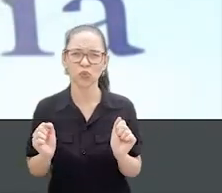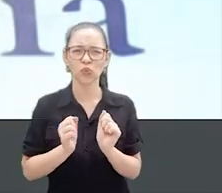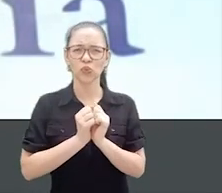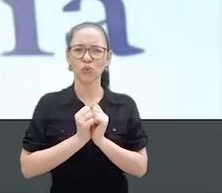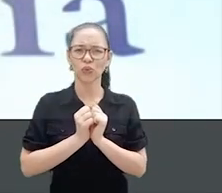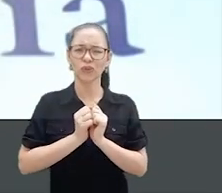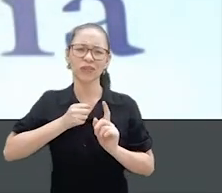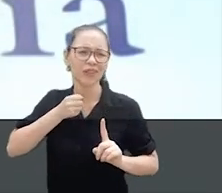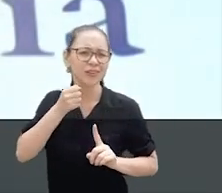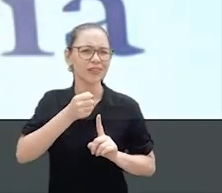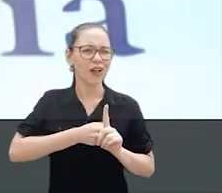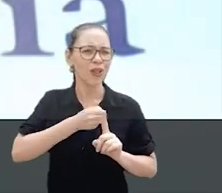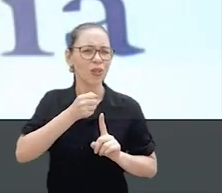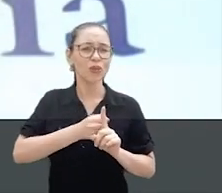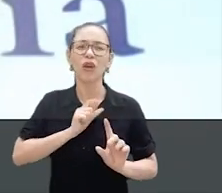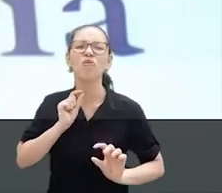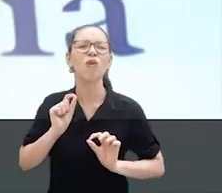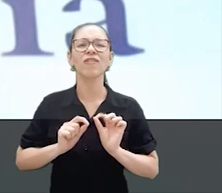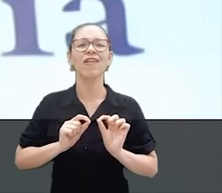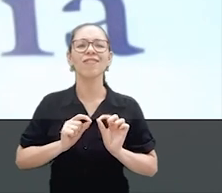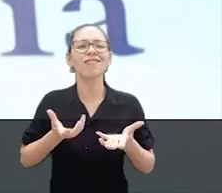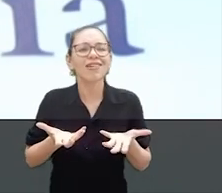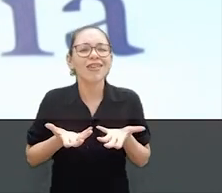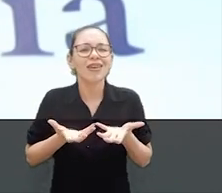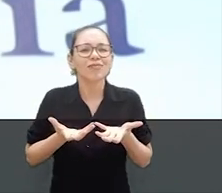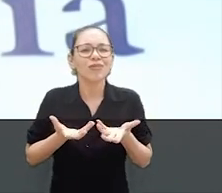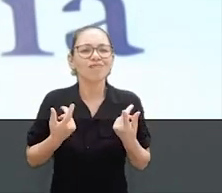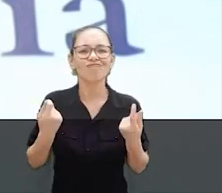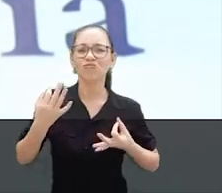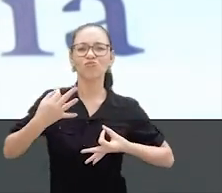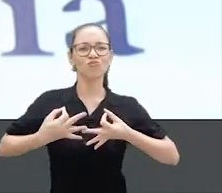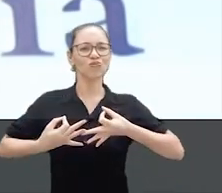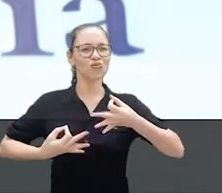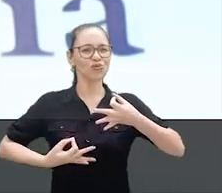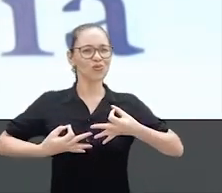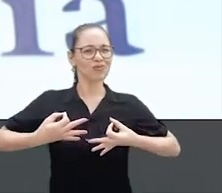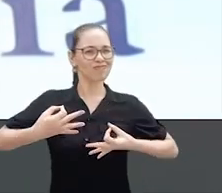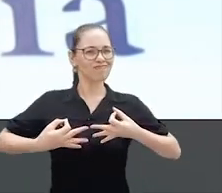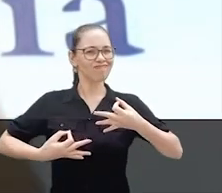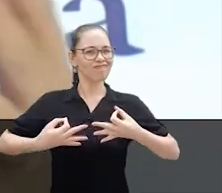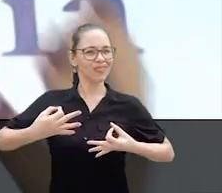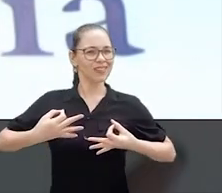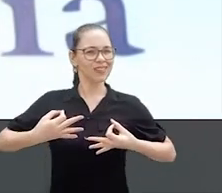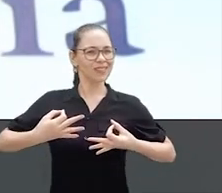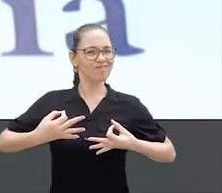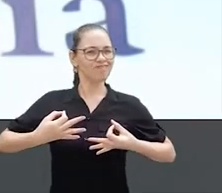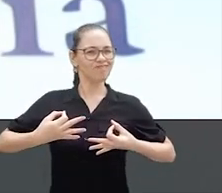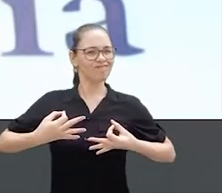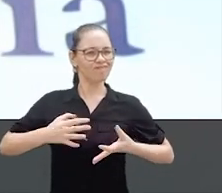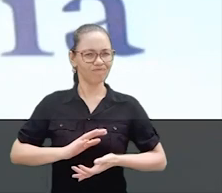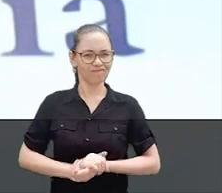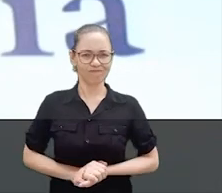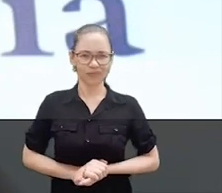juntos na luta por justiça. É muito importante que se faça justiça. E aí queria